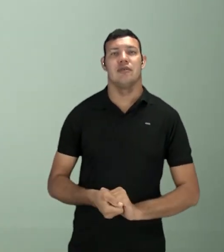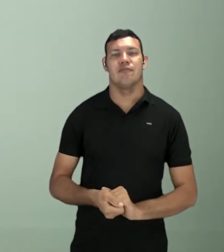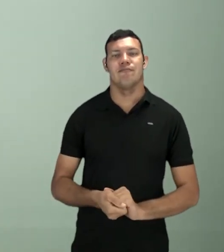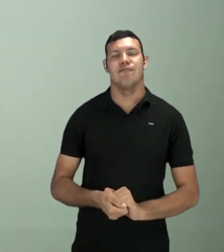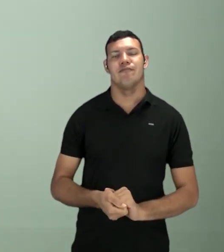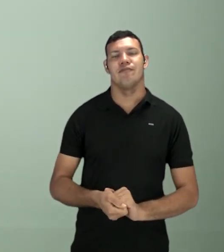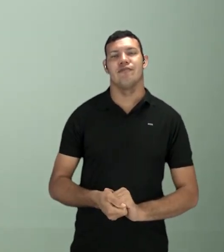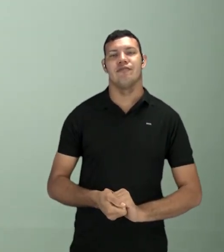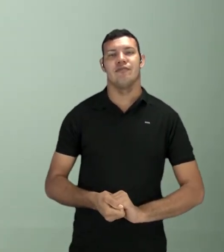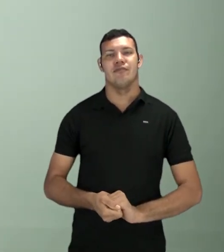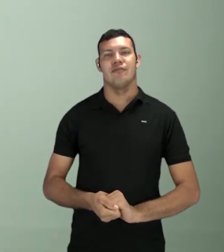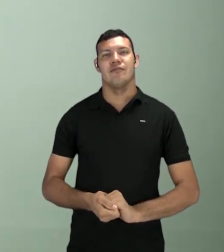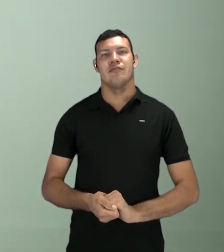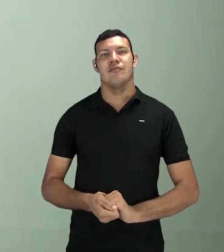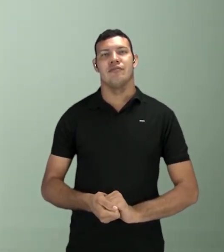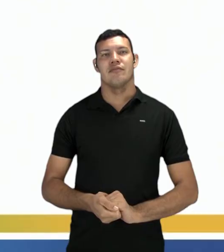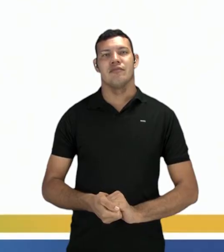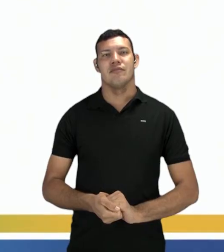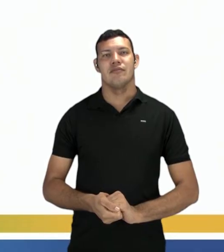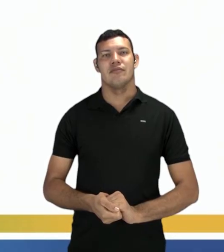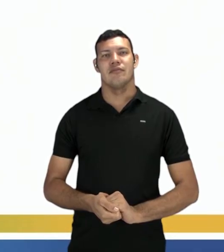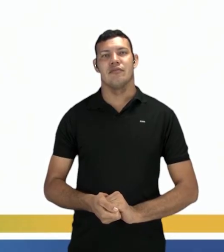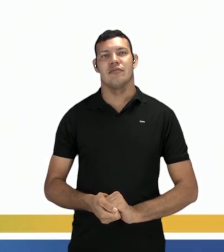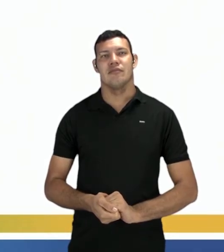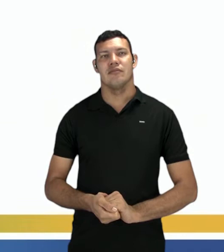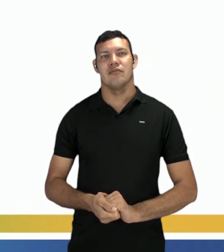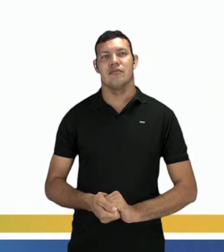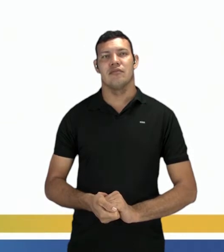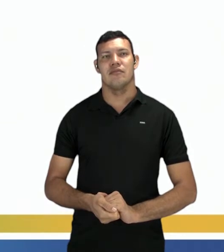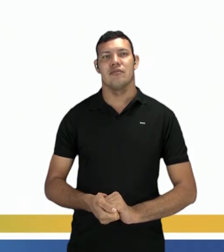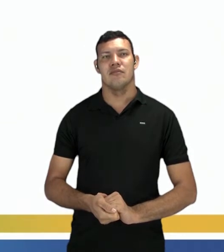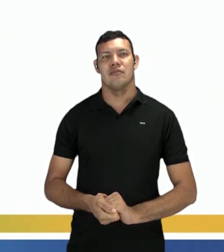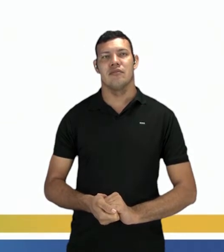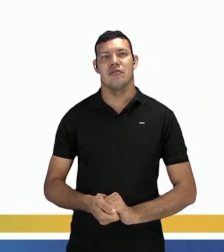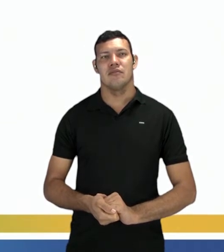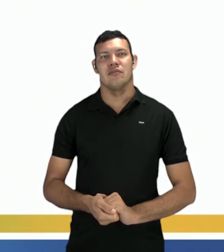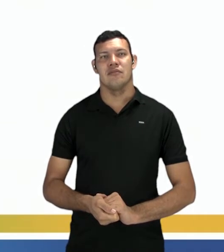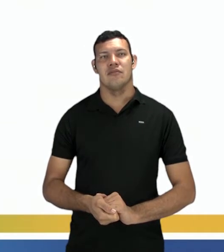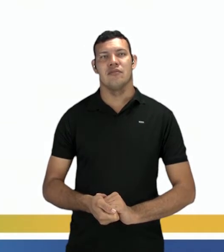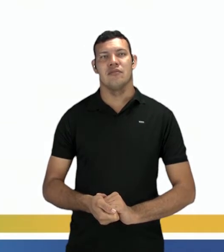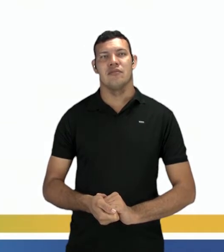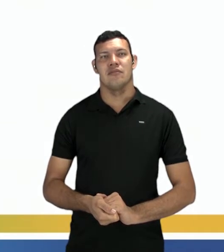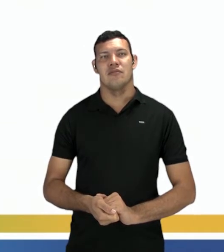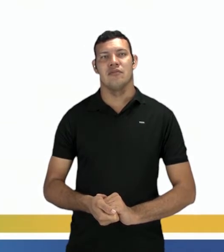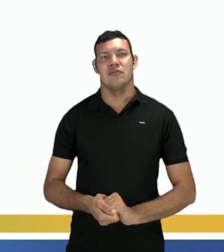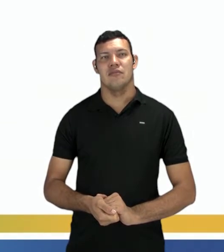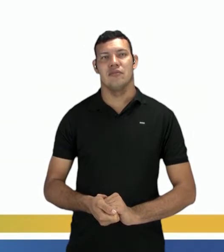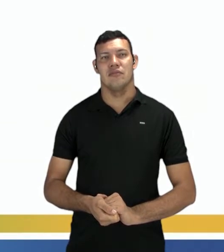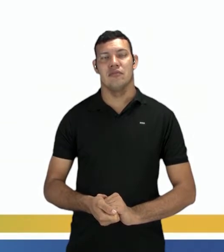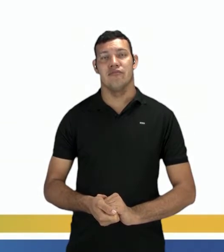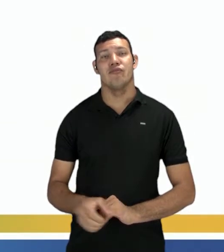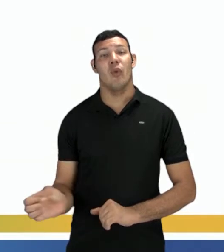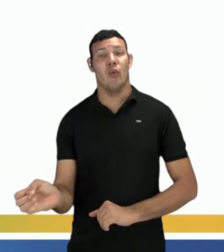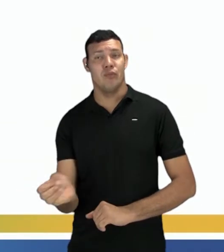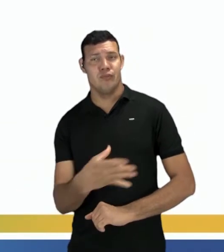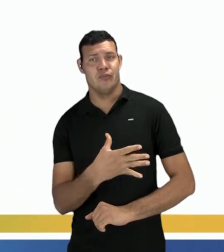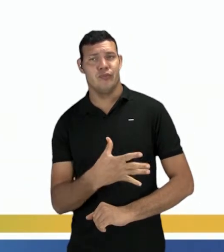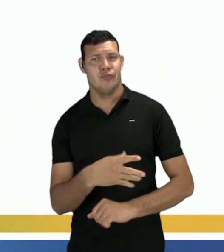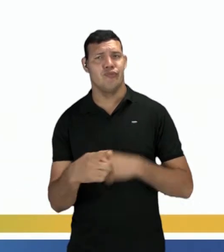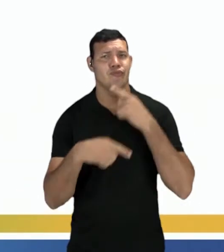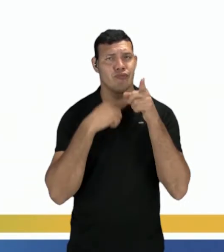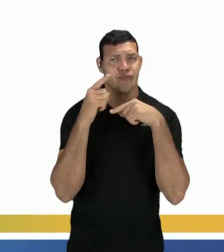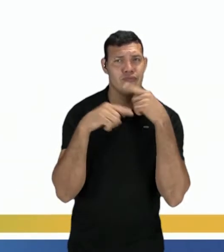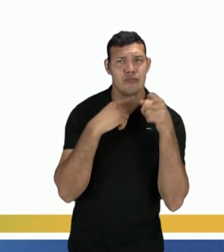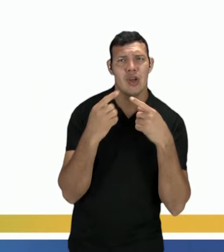ok? Vamos continuar aqui um pouquinho. Continuando a falar sobre esses novos paradigmas, agora a gente fala sobre a